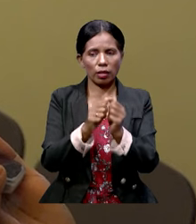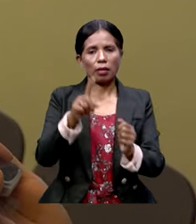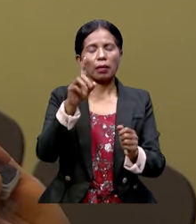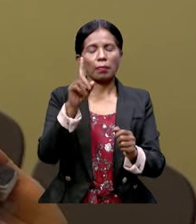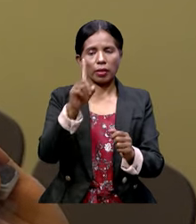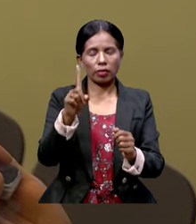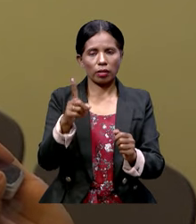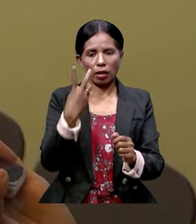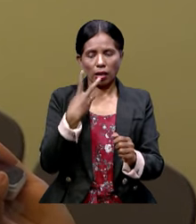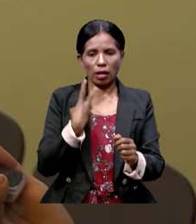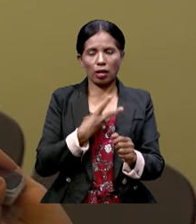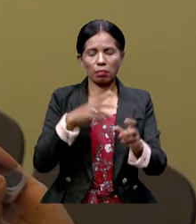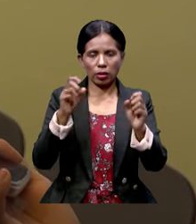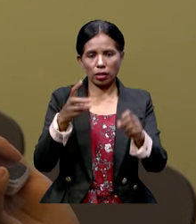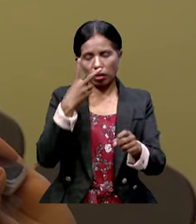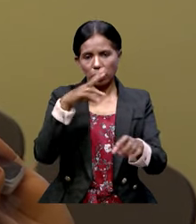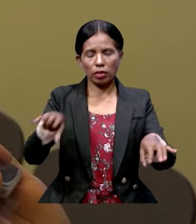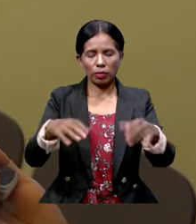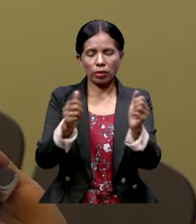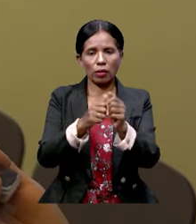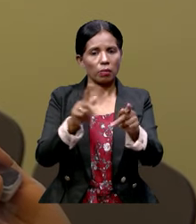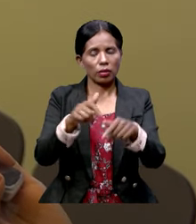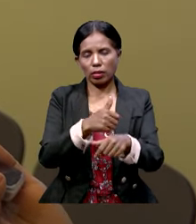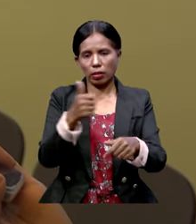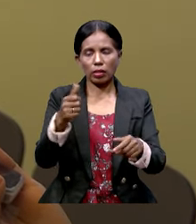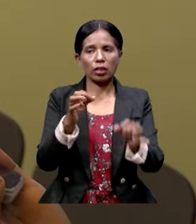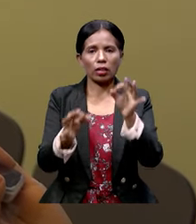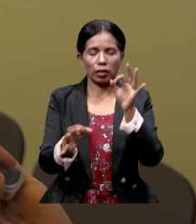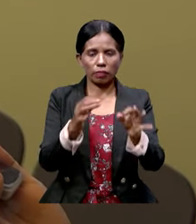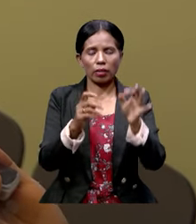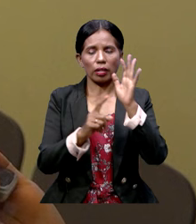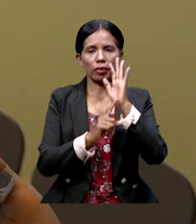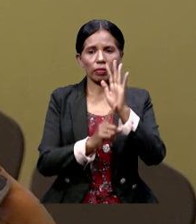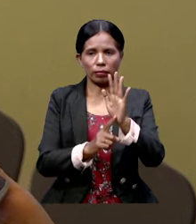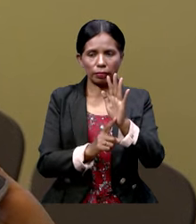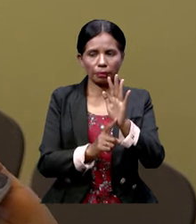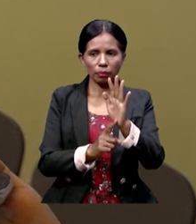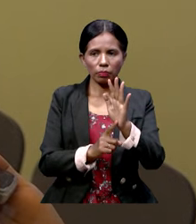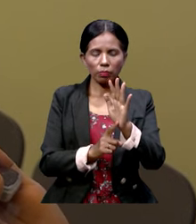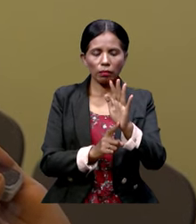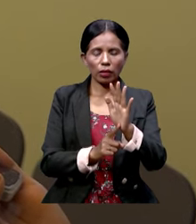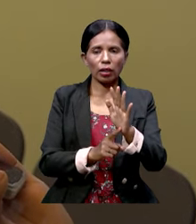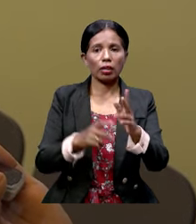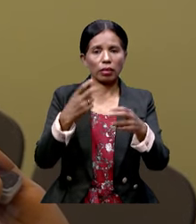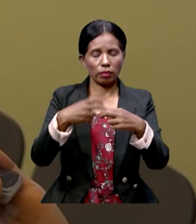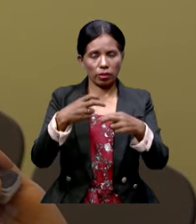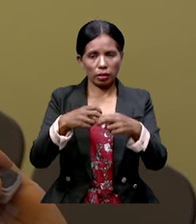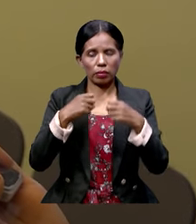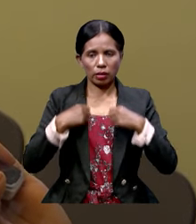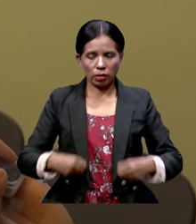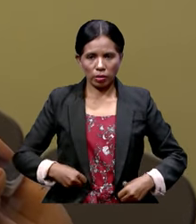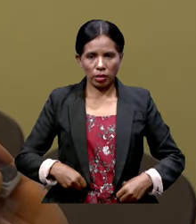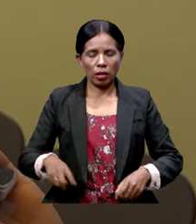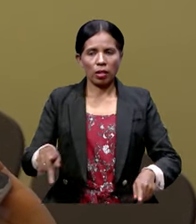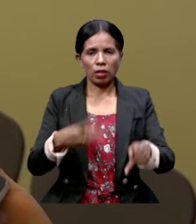esse recelo para tu pele regula. Care que há indicações, valo no mesmo que há a minha sabe saúde pública. Ita precisa de